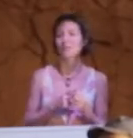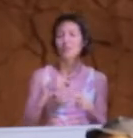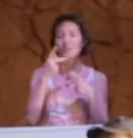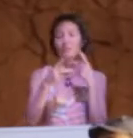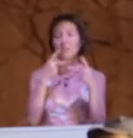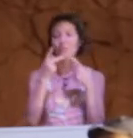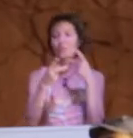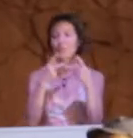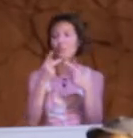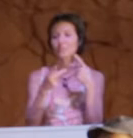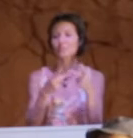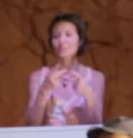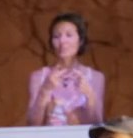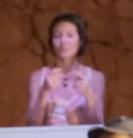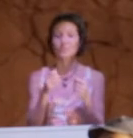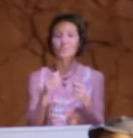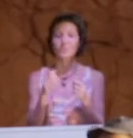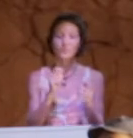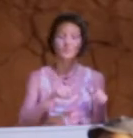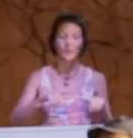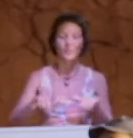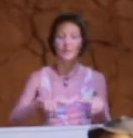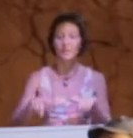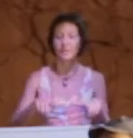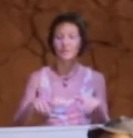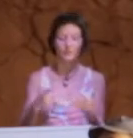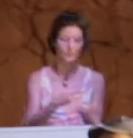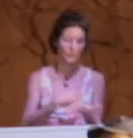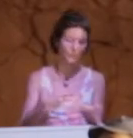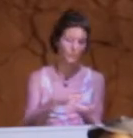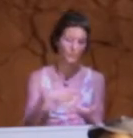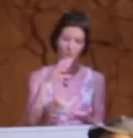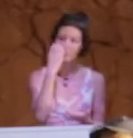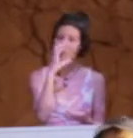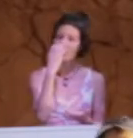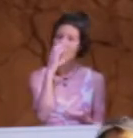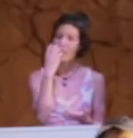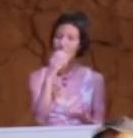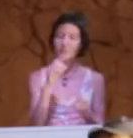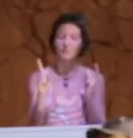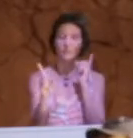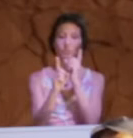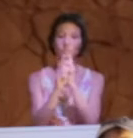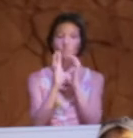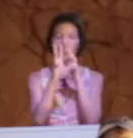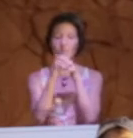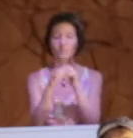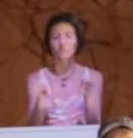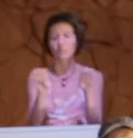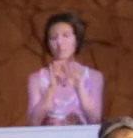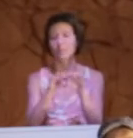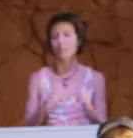dia da anta, que a gente que nos alimentou. Então, é isso. Confluência é a junção